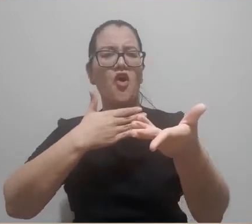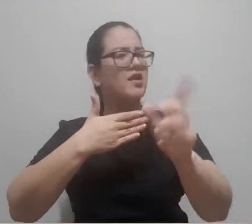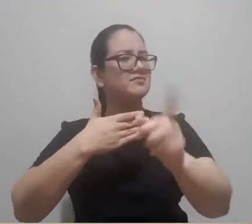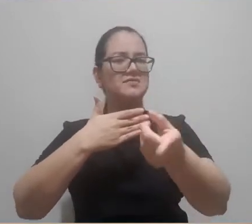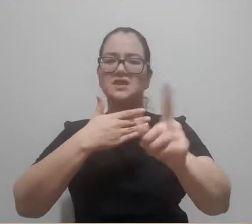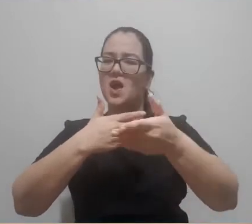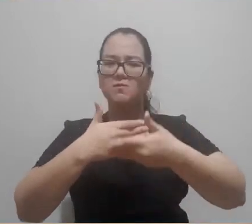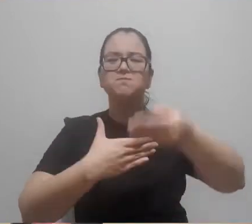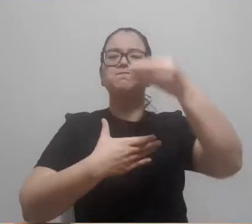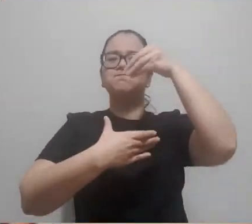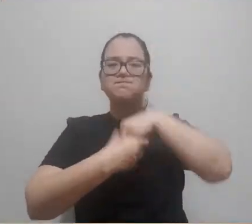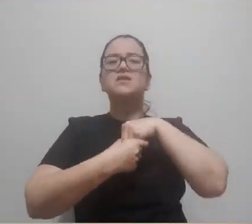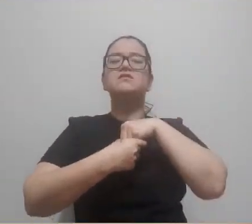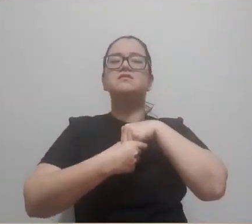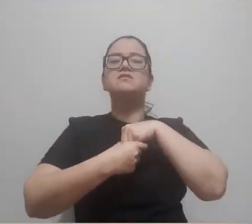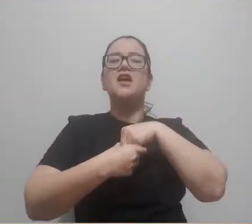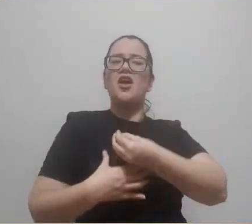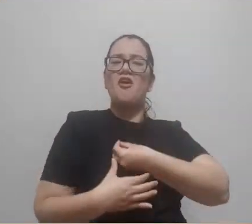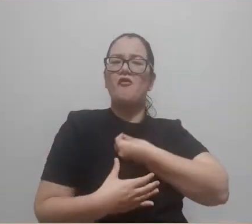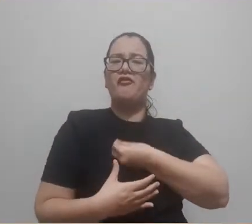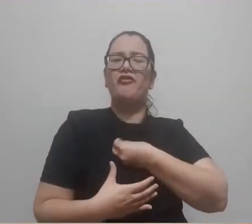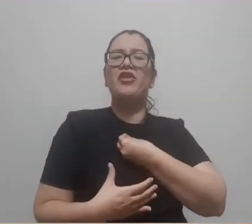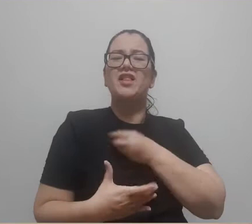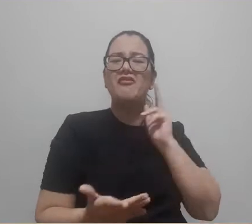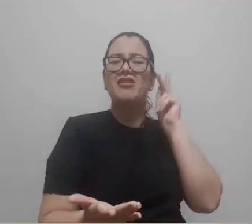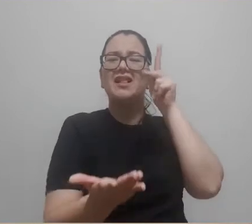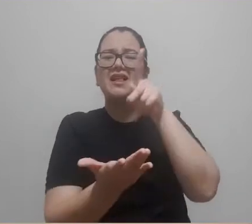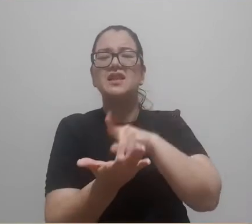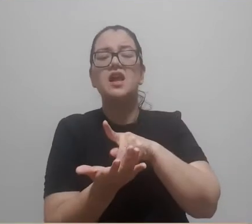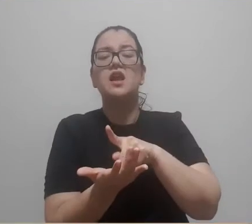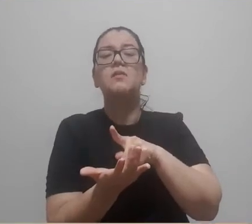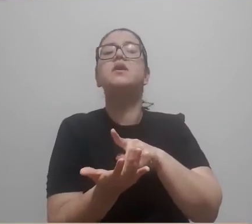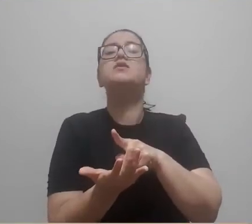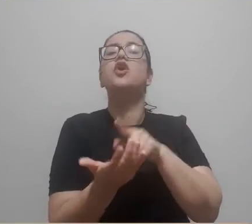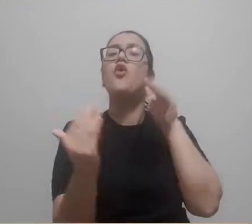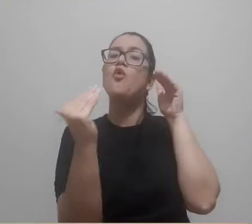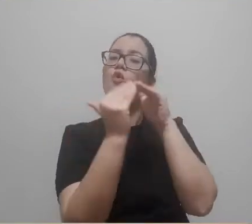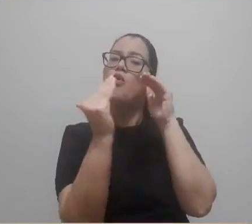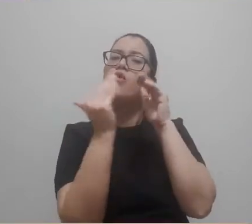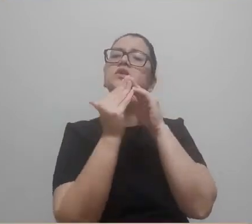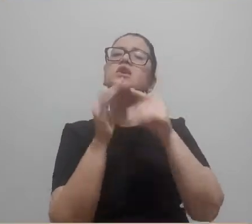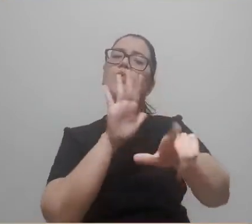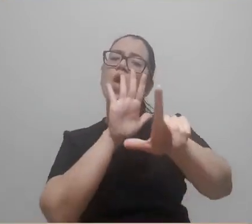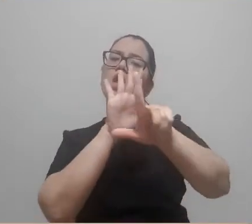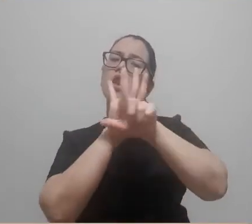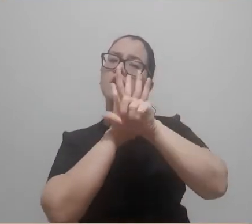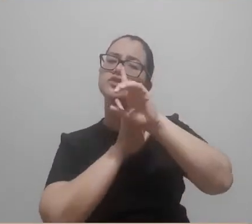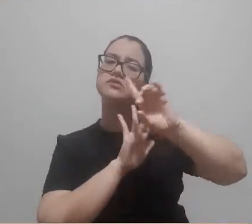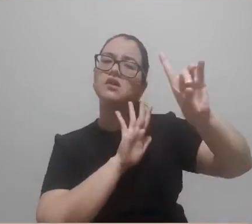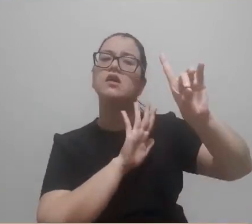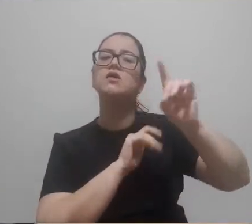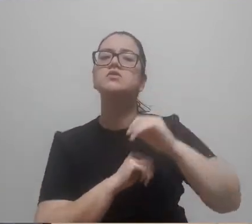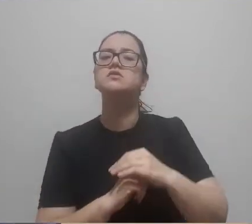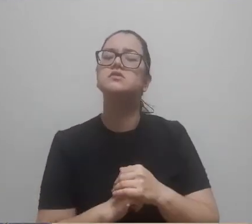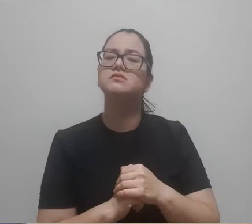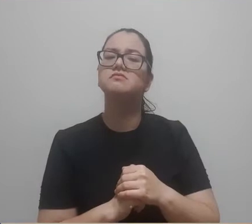né, daquilo que é da tradição. Vocês precisam viver verdadeiramente como diz a palavra do Senhor, como diz a lei. Então ele vai